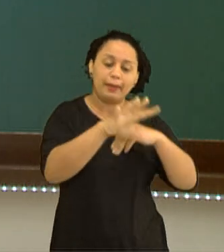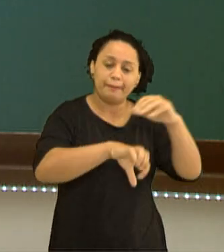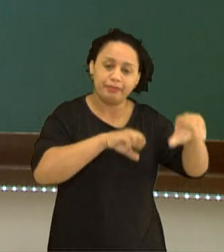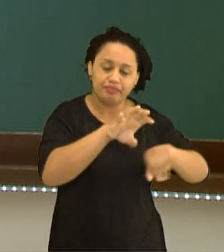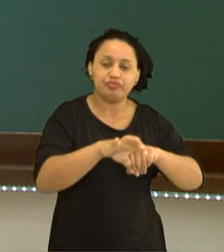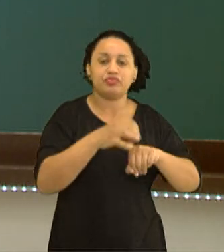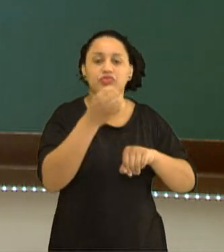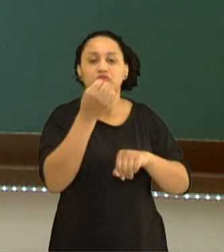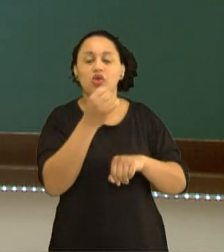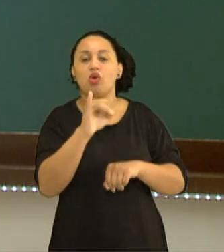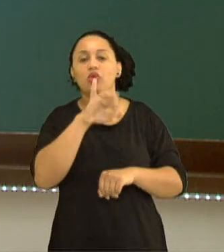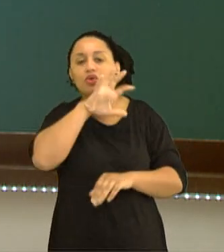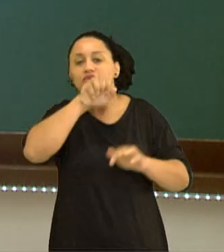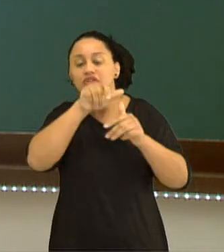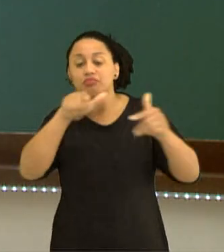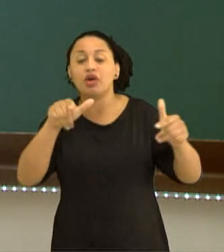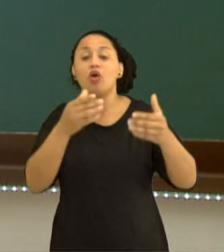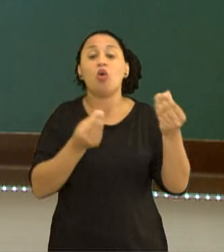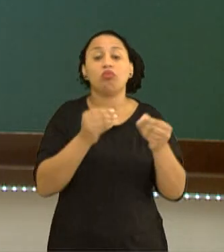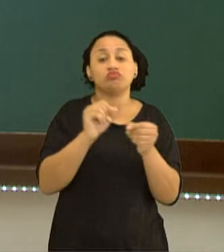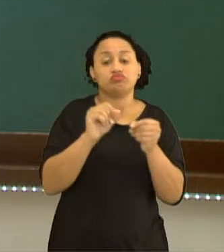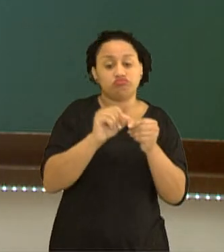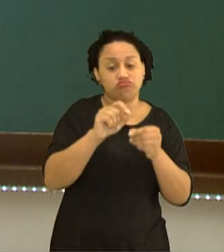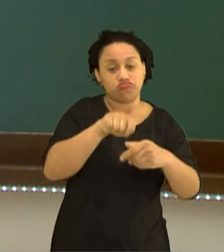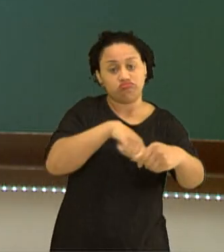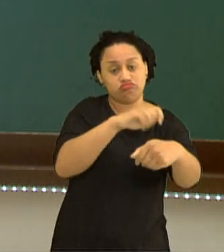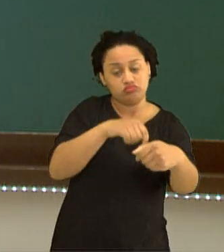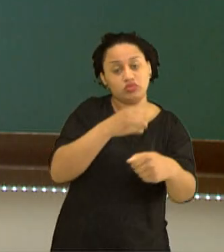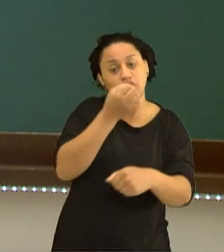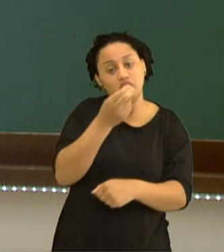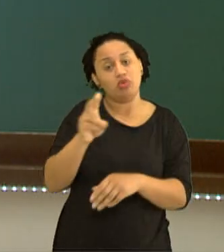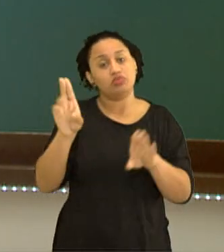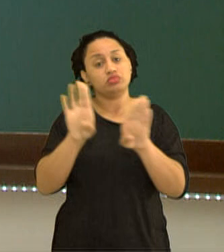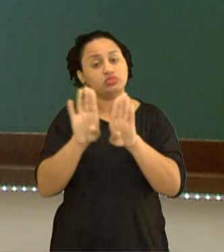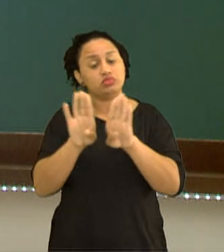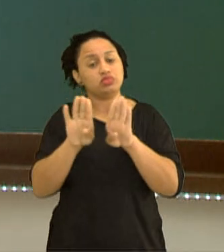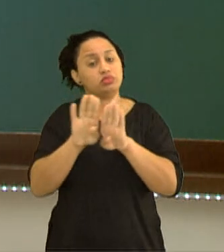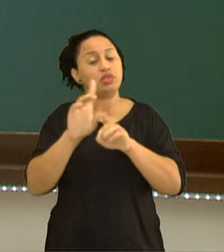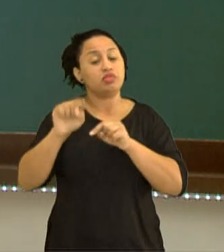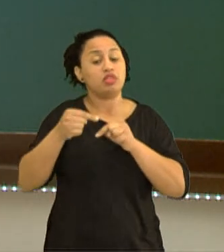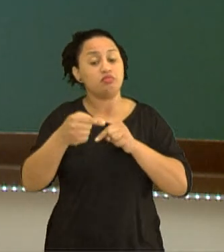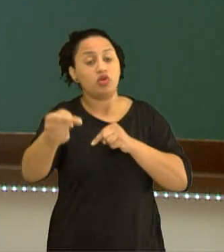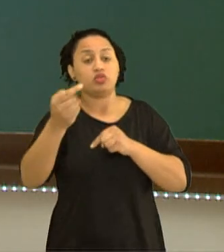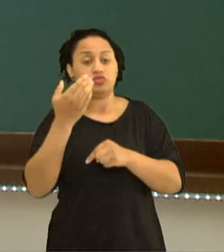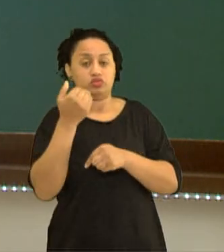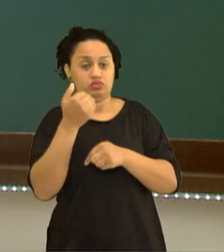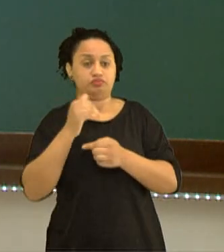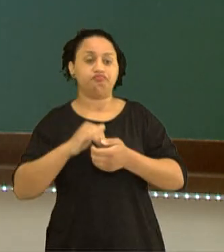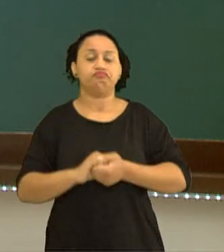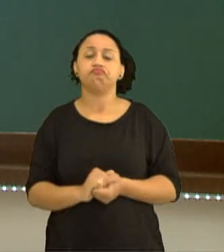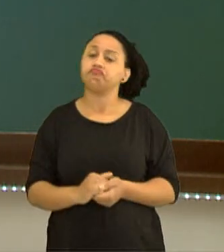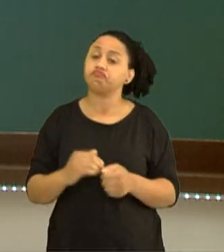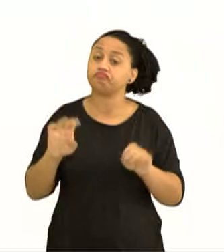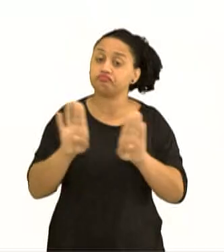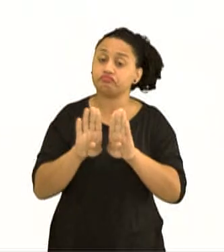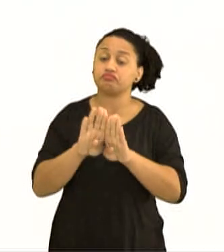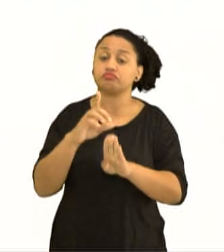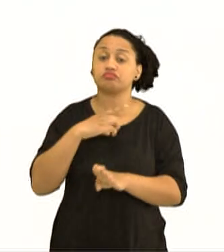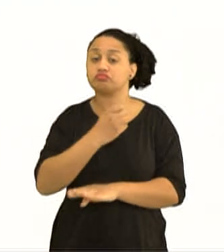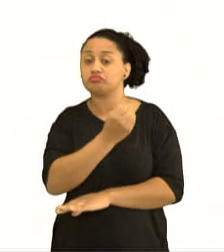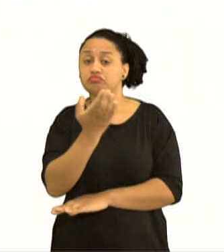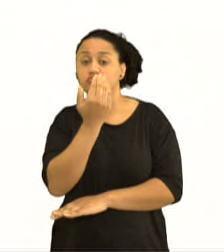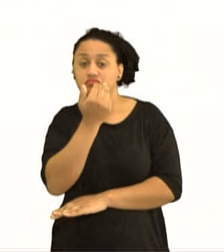ou no caso dos animais, como eles são preparados, e também depois de se alimentar. Além disso, existem alimentos que